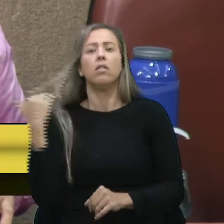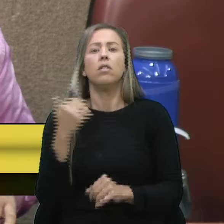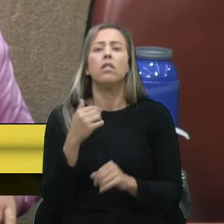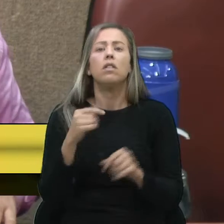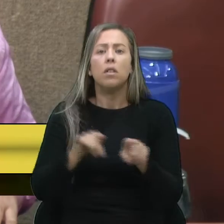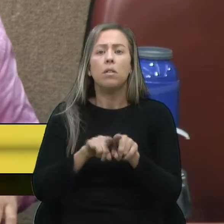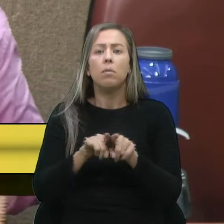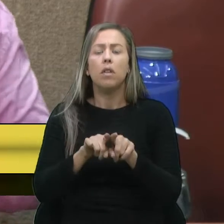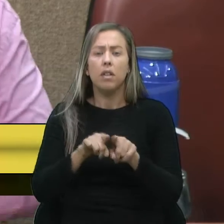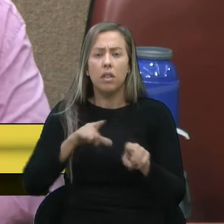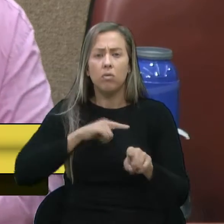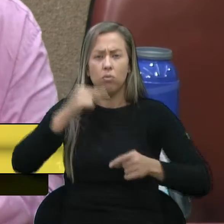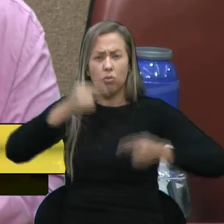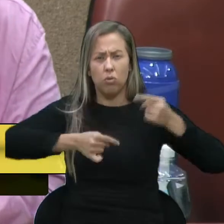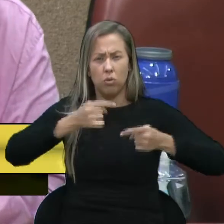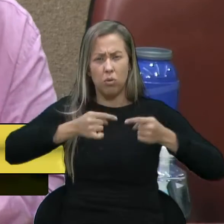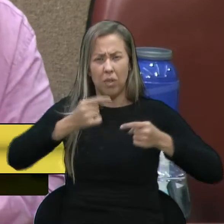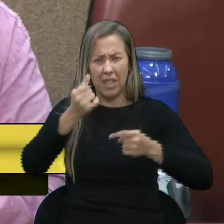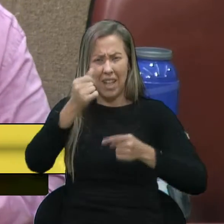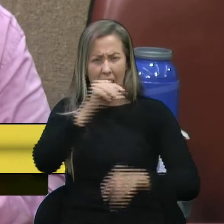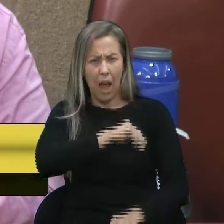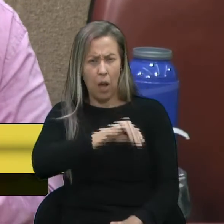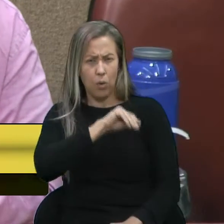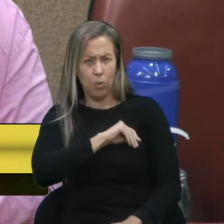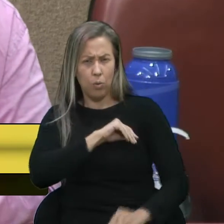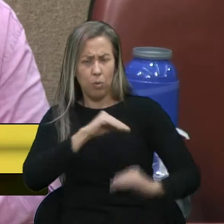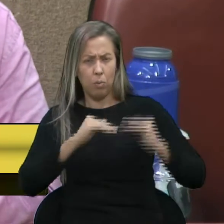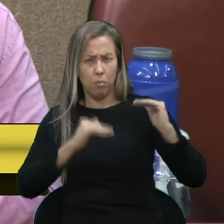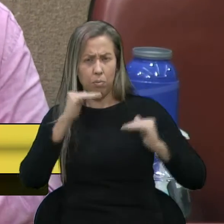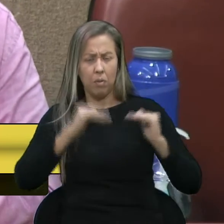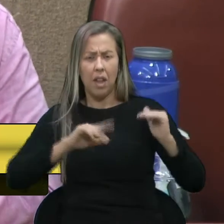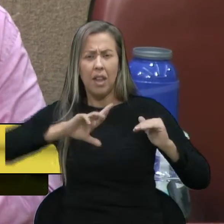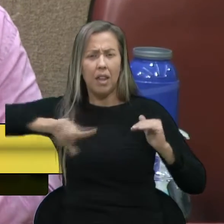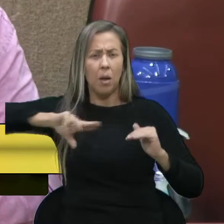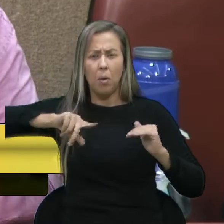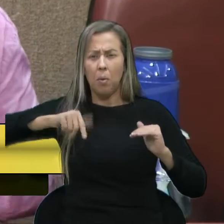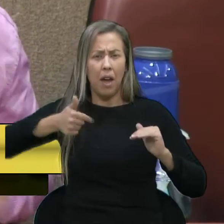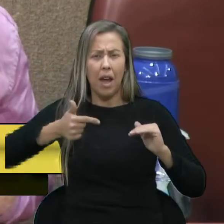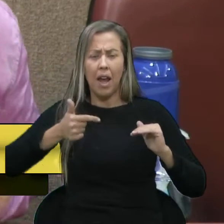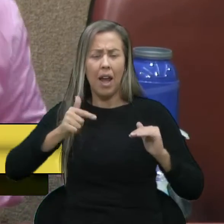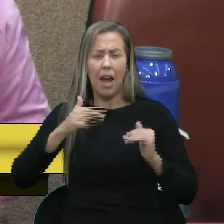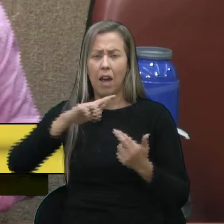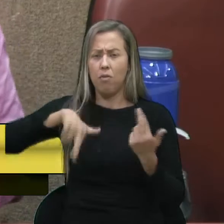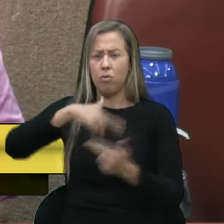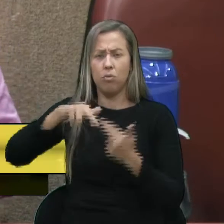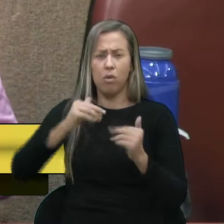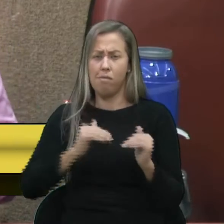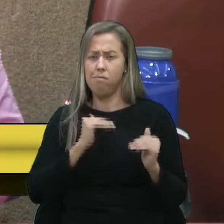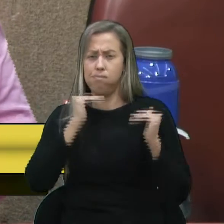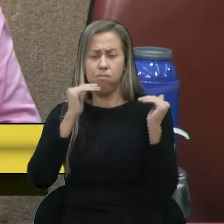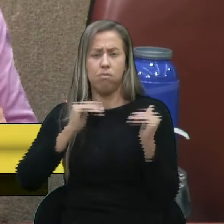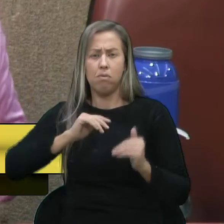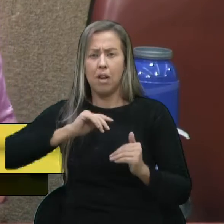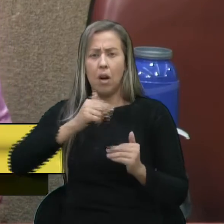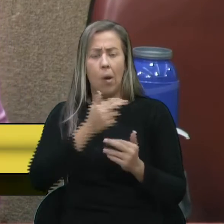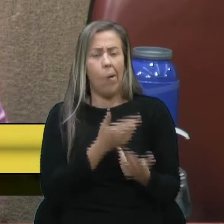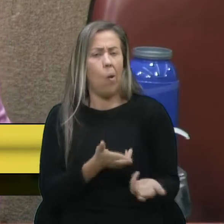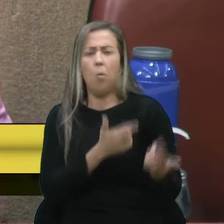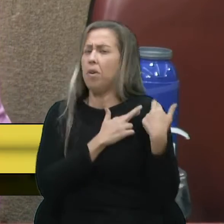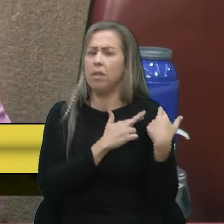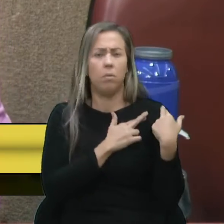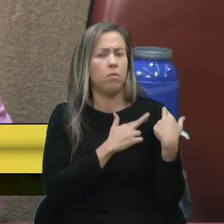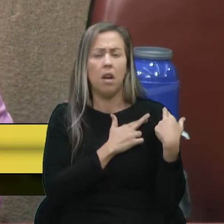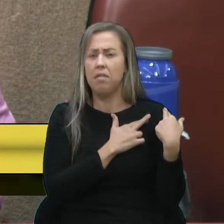Segundo, discutir piso salarial não tem nada de revolucionário, de